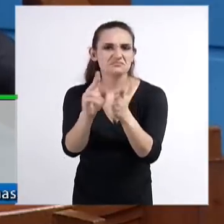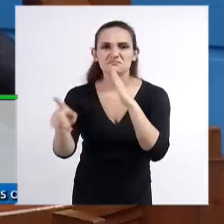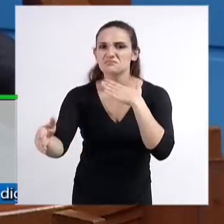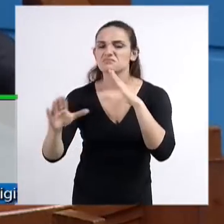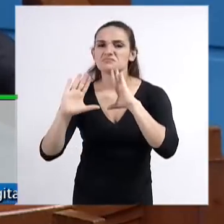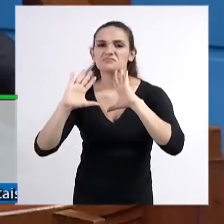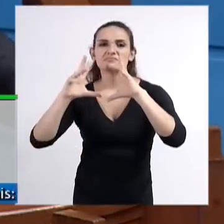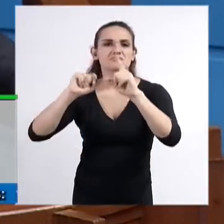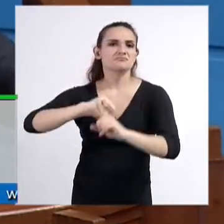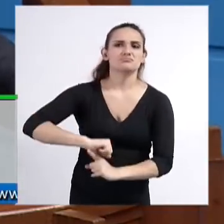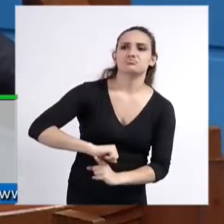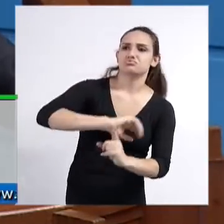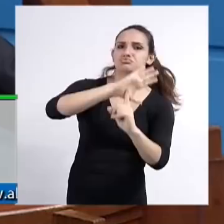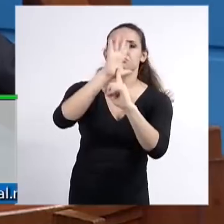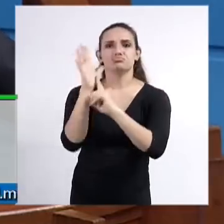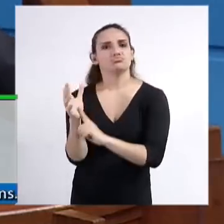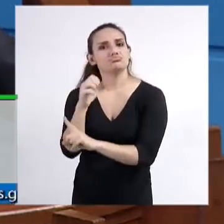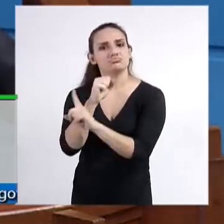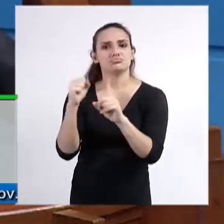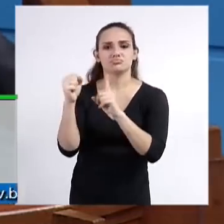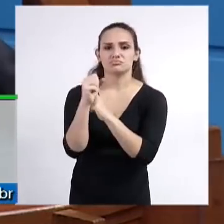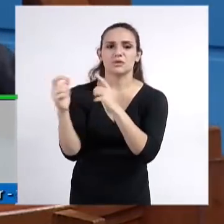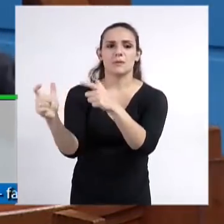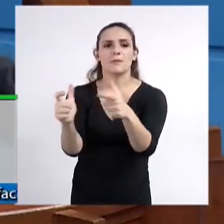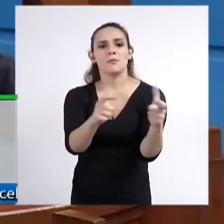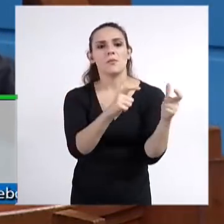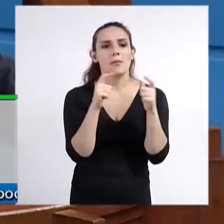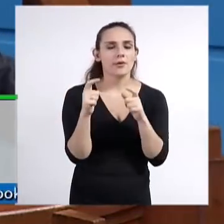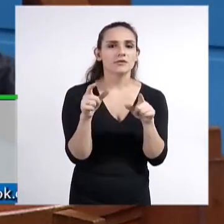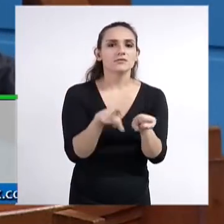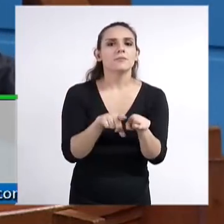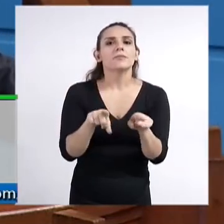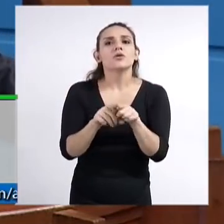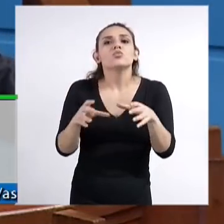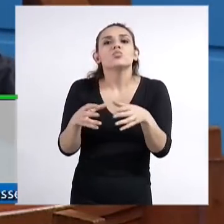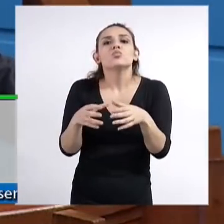segmentos da cadeia pesqueira do Mato Grosso do Sul,